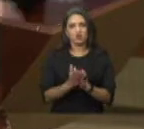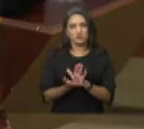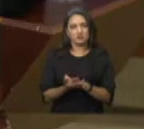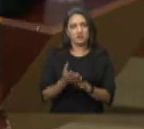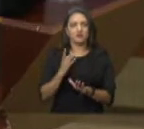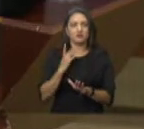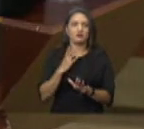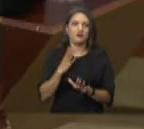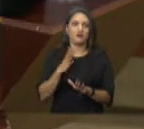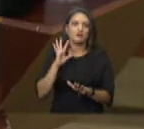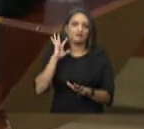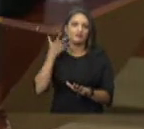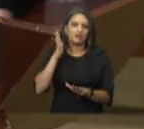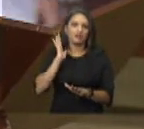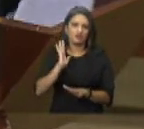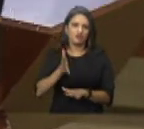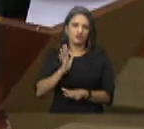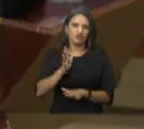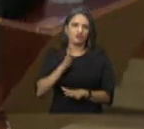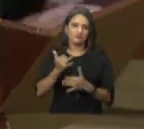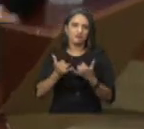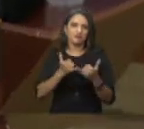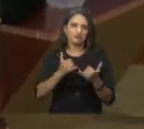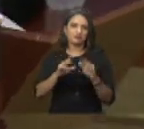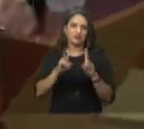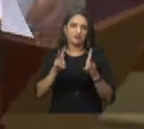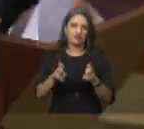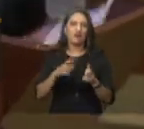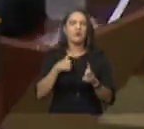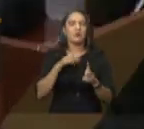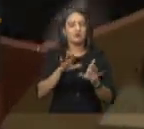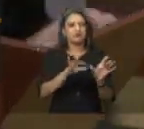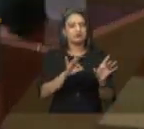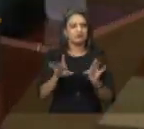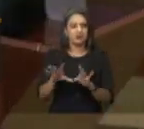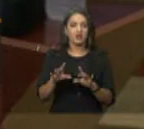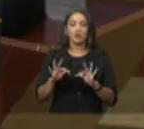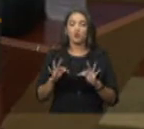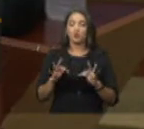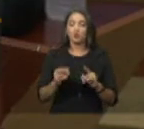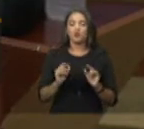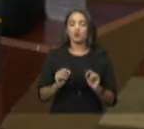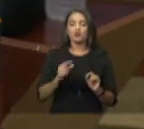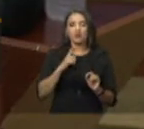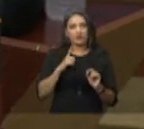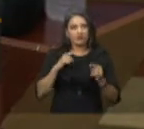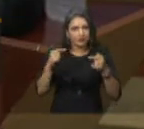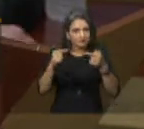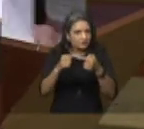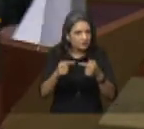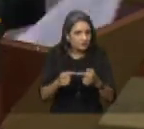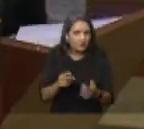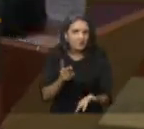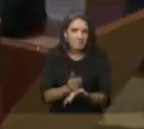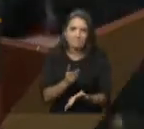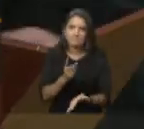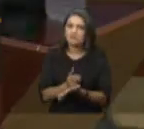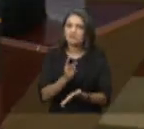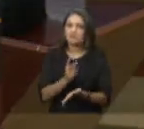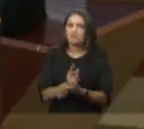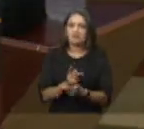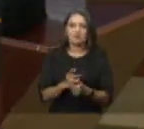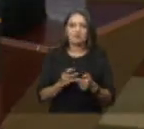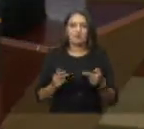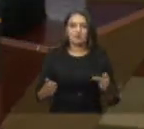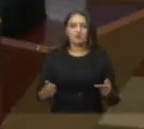propósito dessa temática e todos Como eu disse coerentes e coesos com